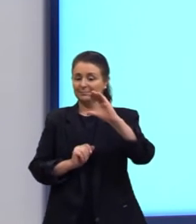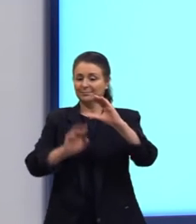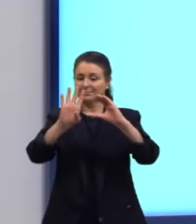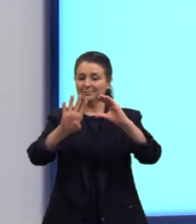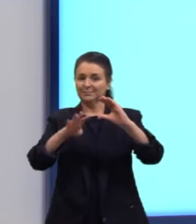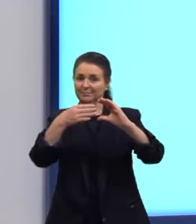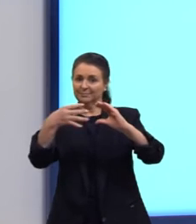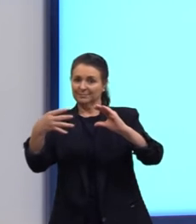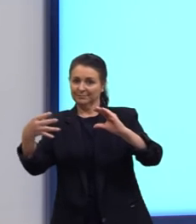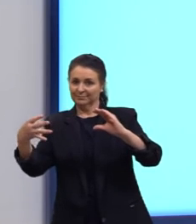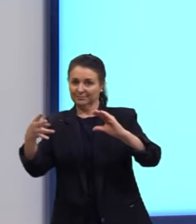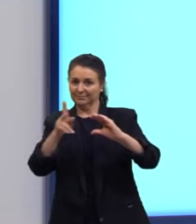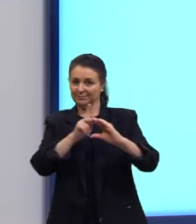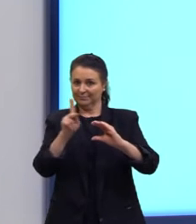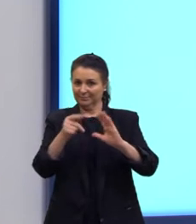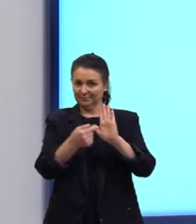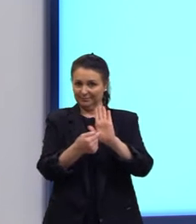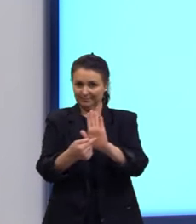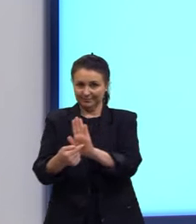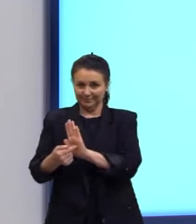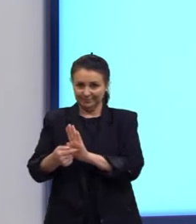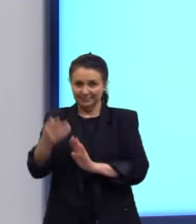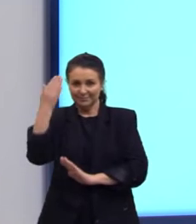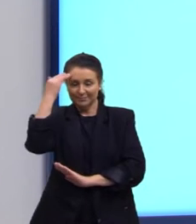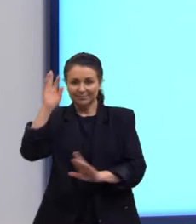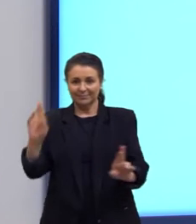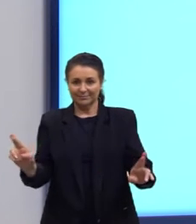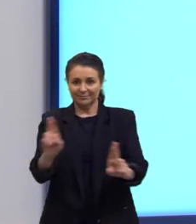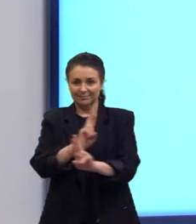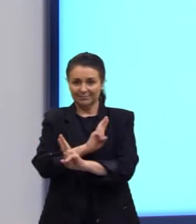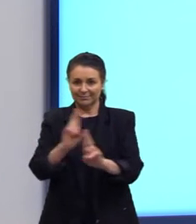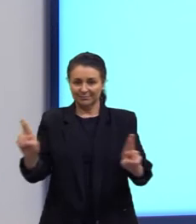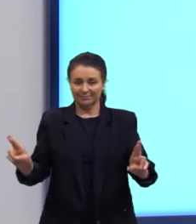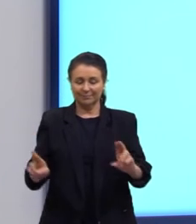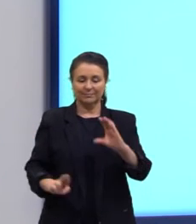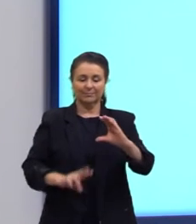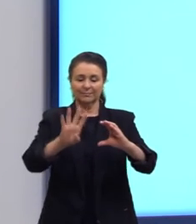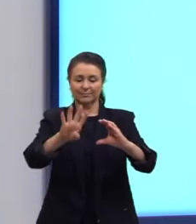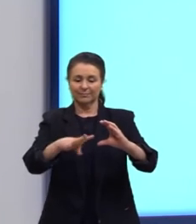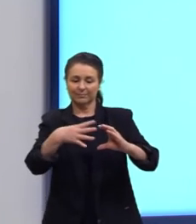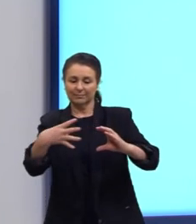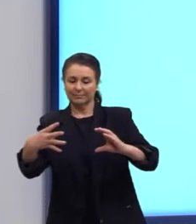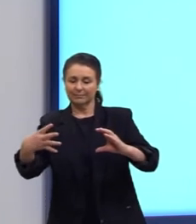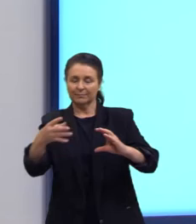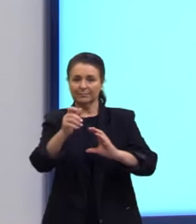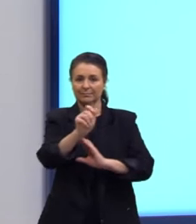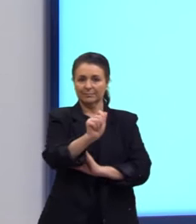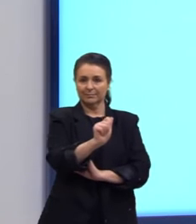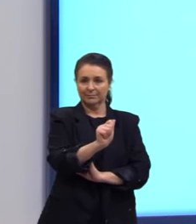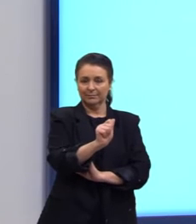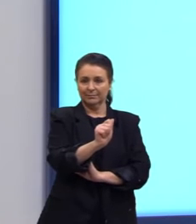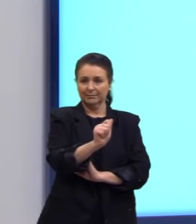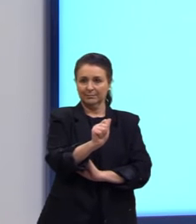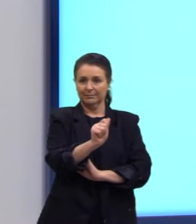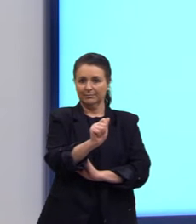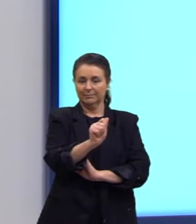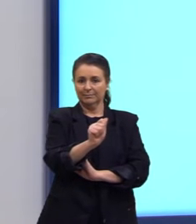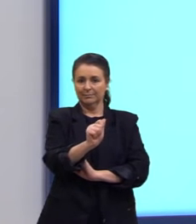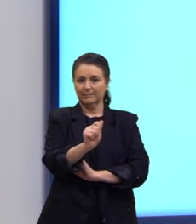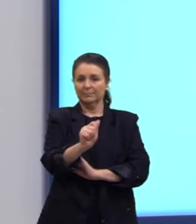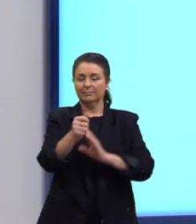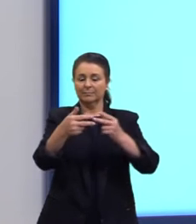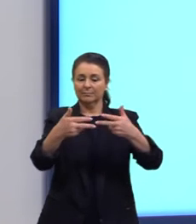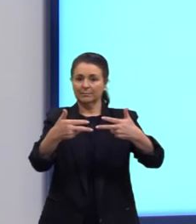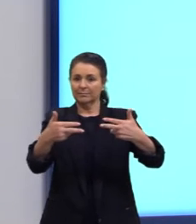gente entender melhor né essa relação então considere a matriz A faremos a listagem de seus